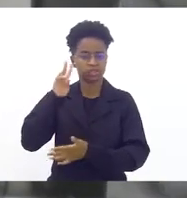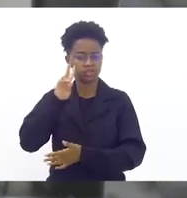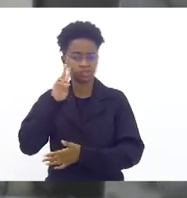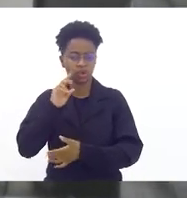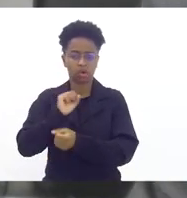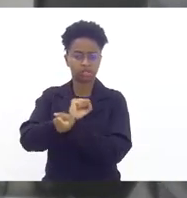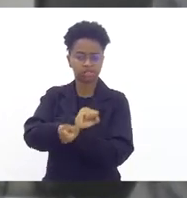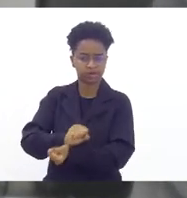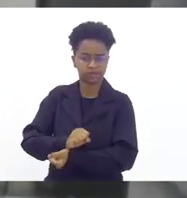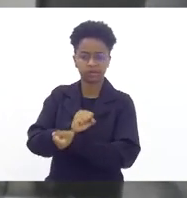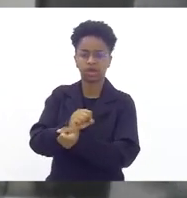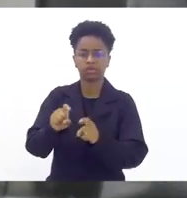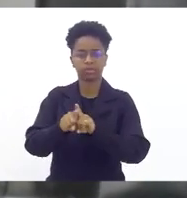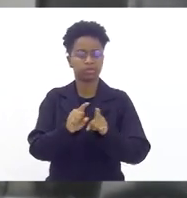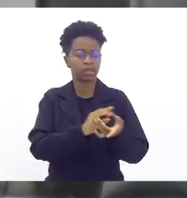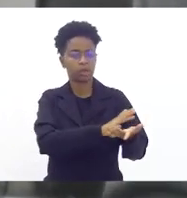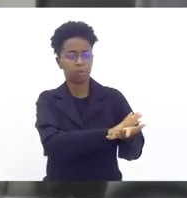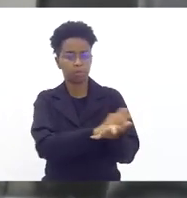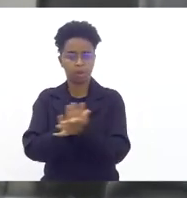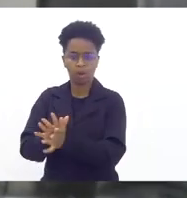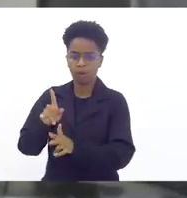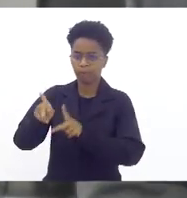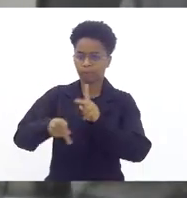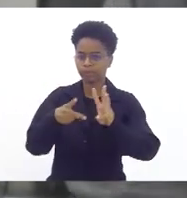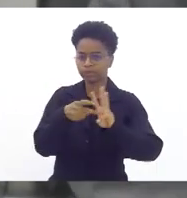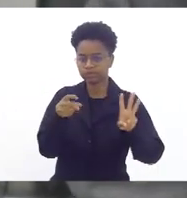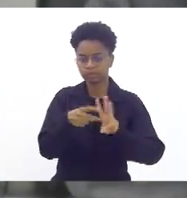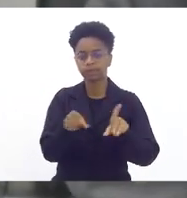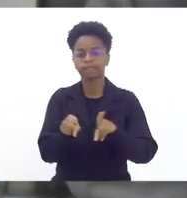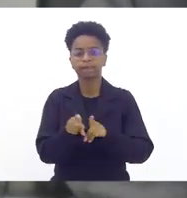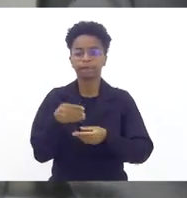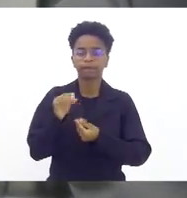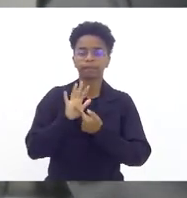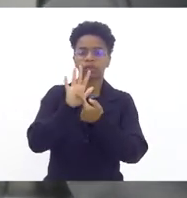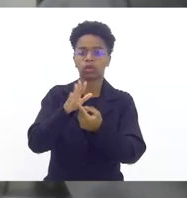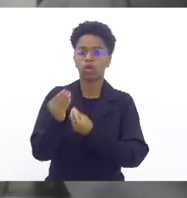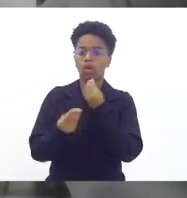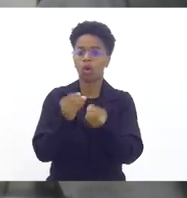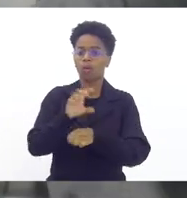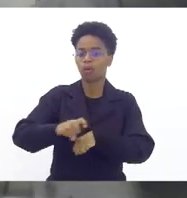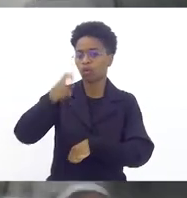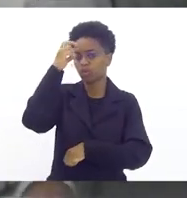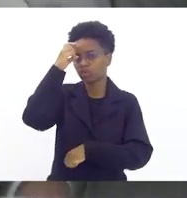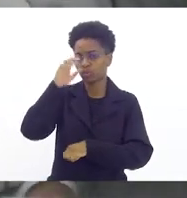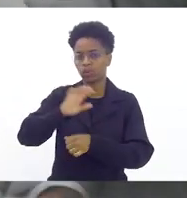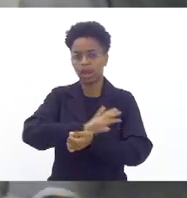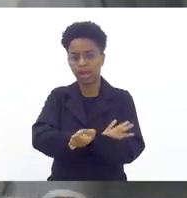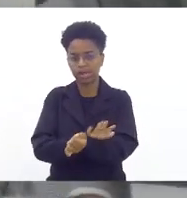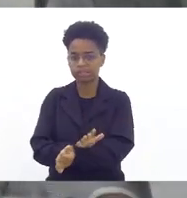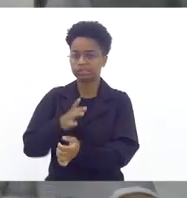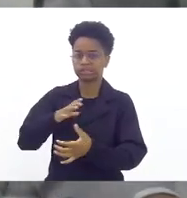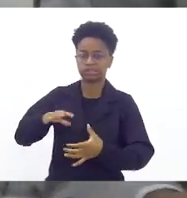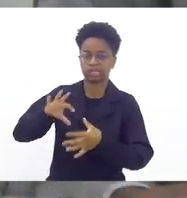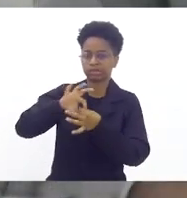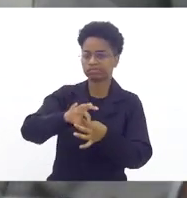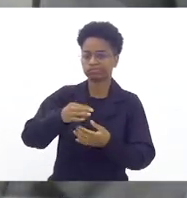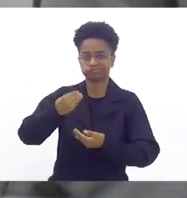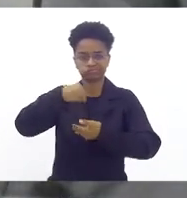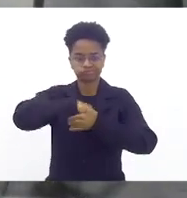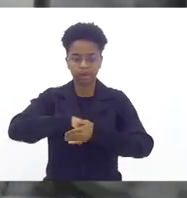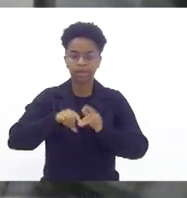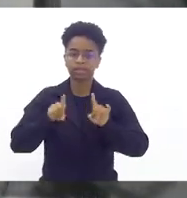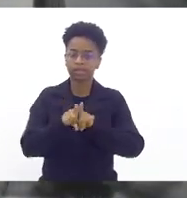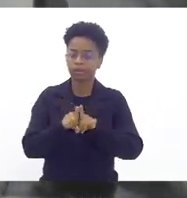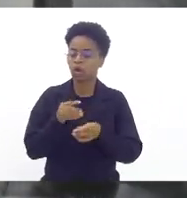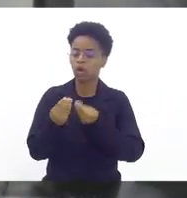do extermínio indígena, do quanto essa cultura racista está entranhada e o quanto é difícil combatê-la.